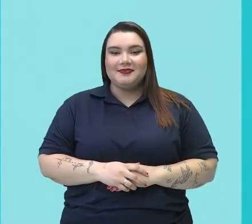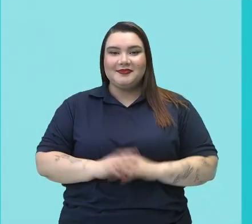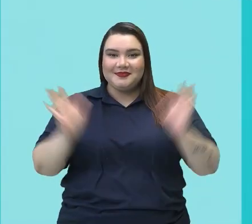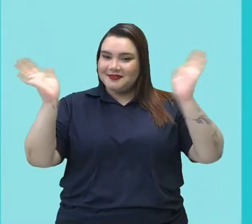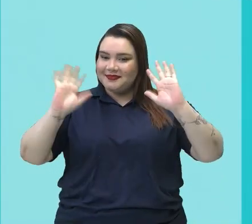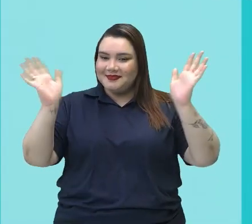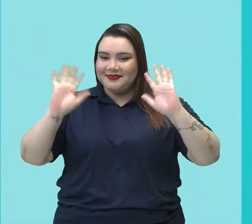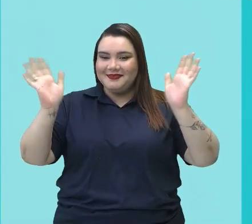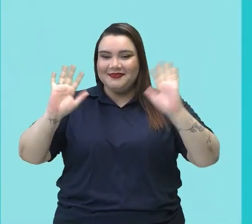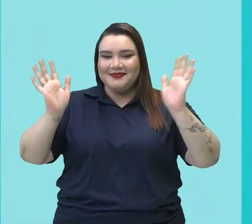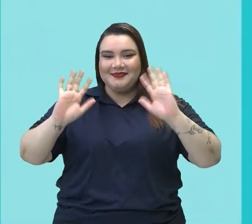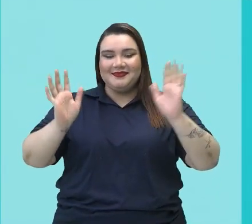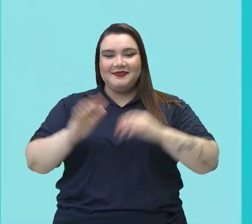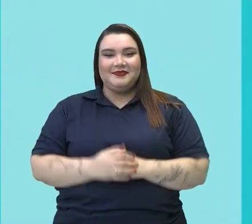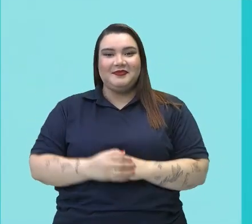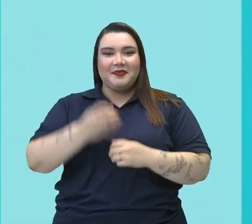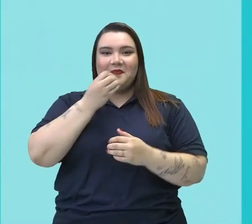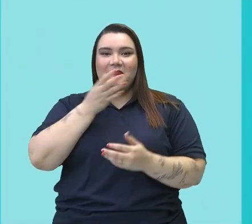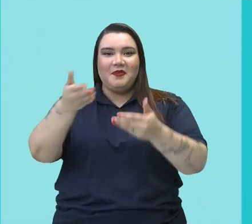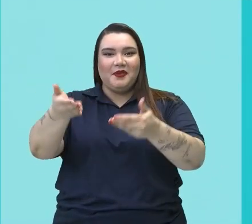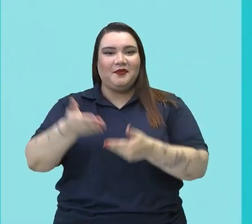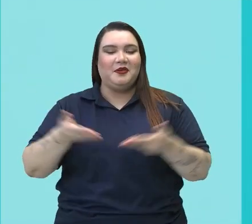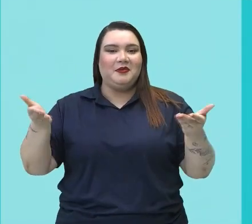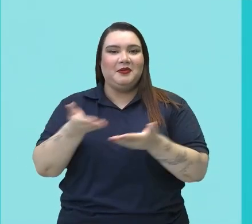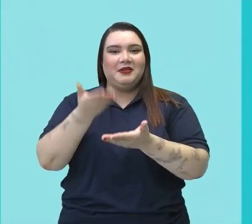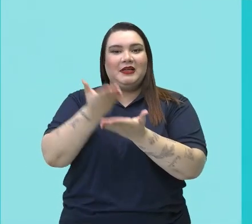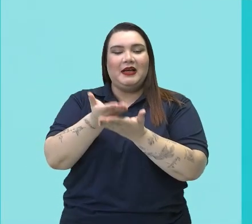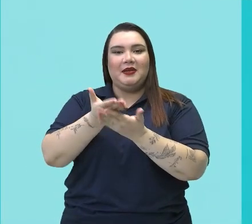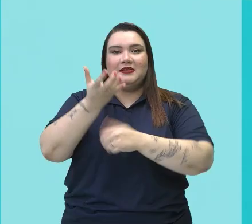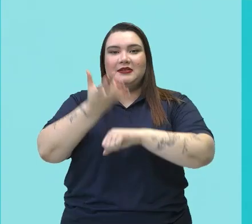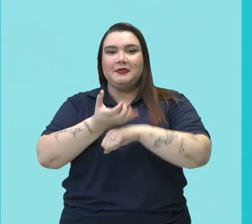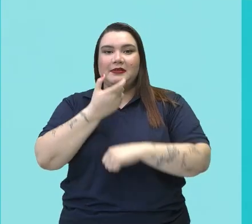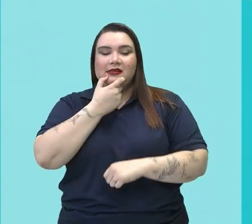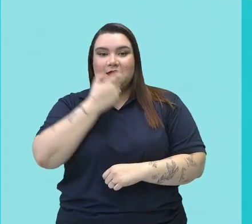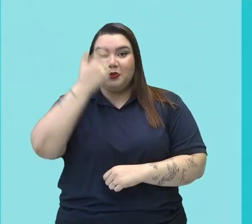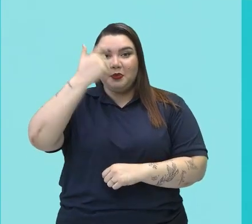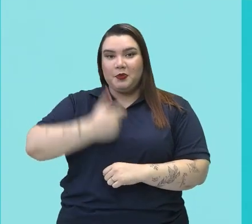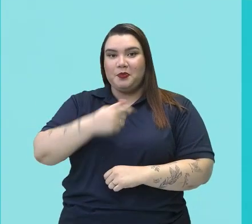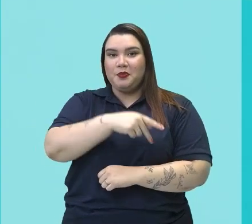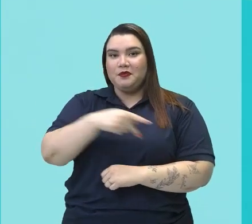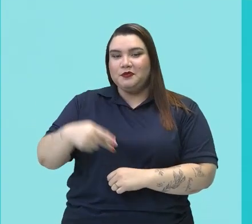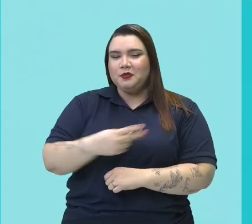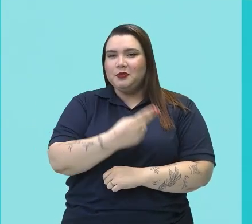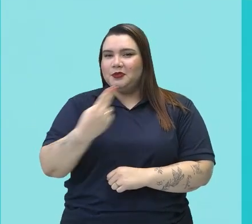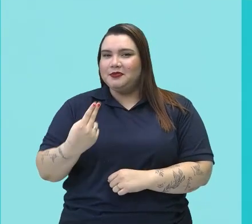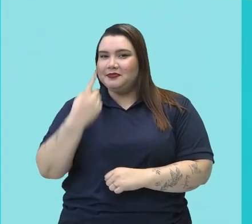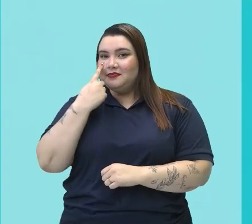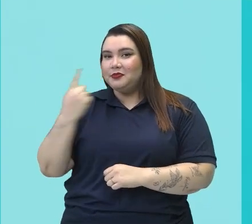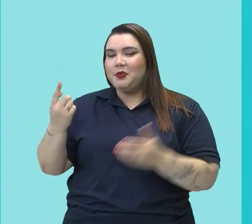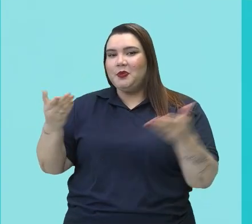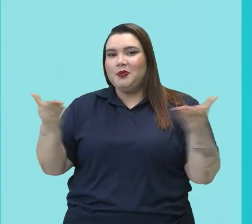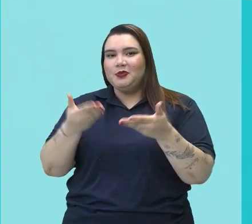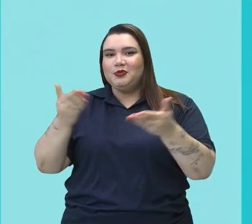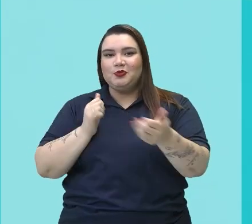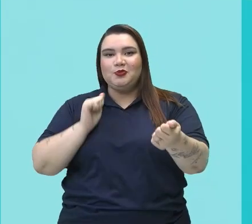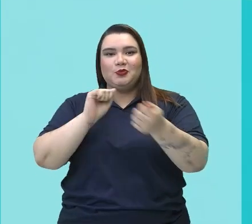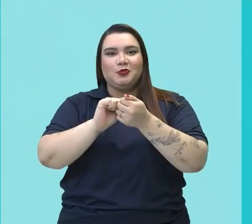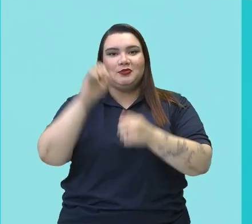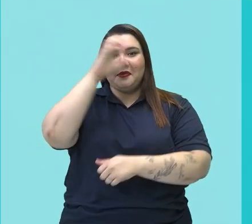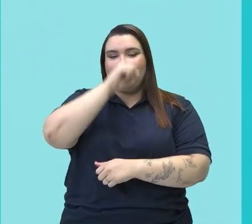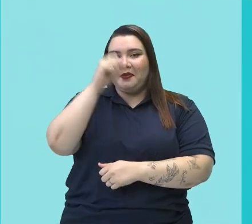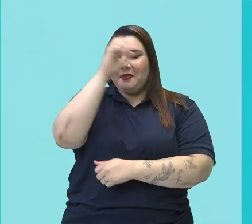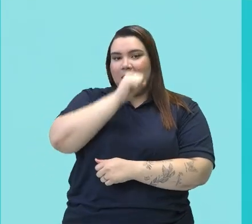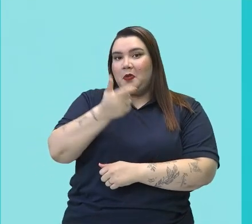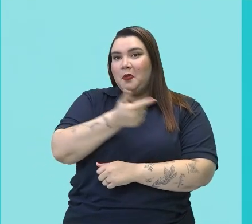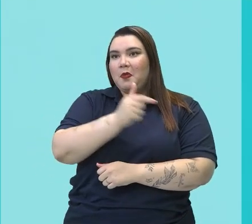Hello, students, teachers, welcome! Bem-vindos à nossa aula de língua inglesa. Eu sou o professor Ademir Ribeiro e nós vamos juntos aí para a nossa aula